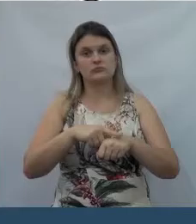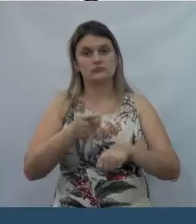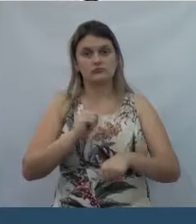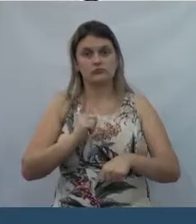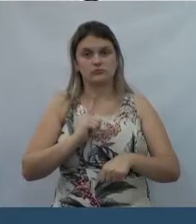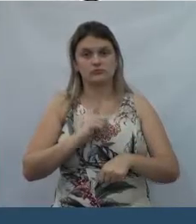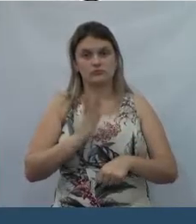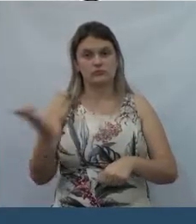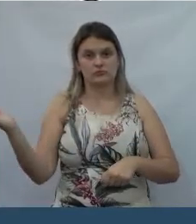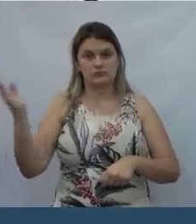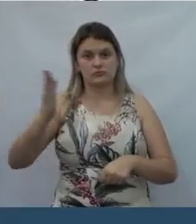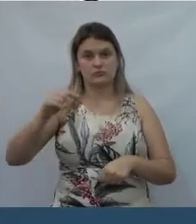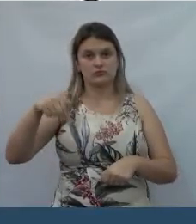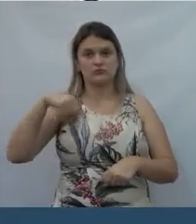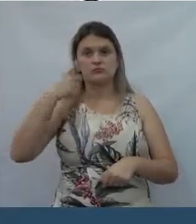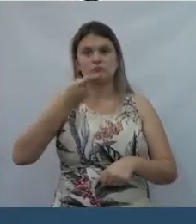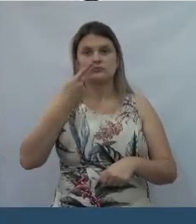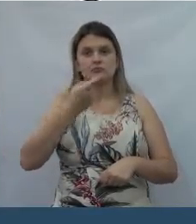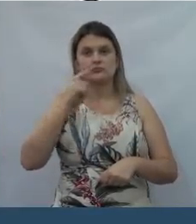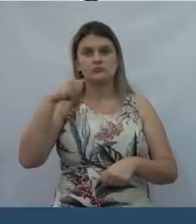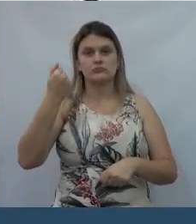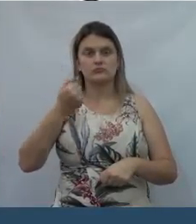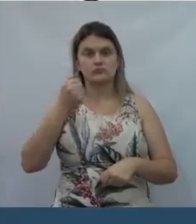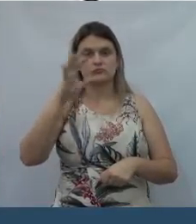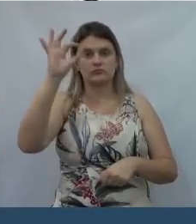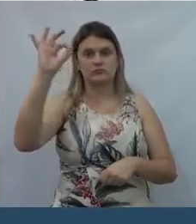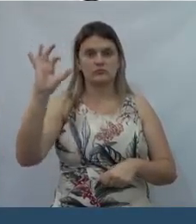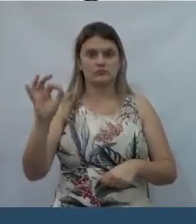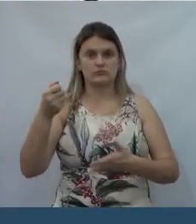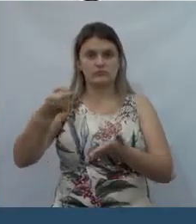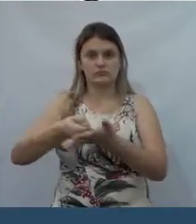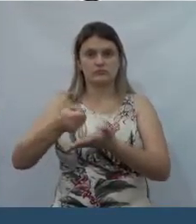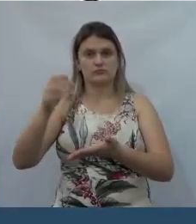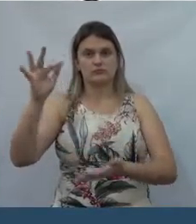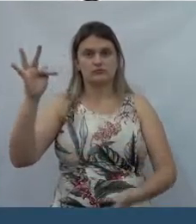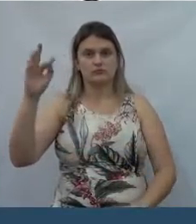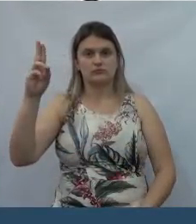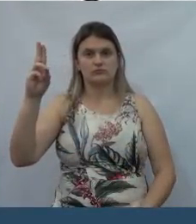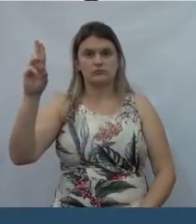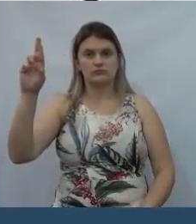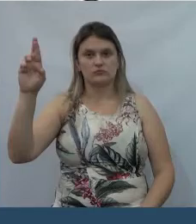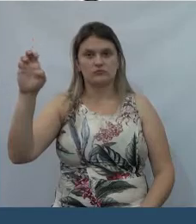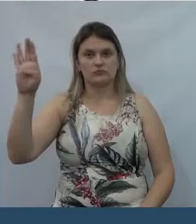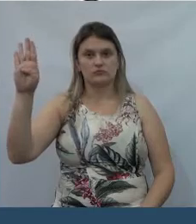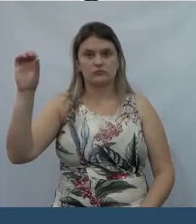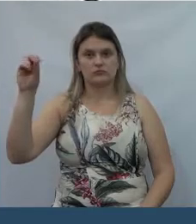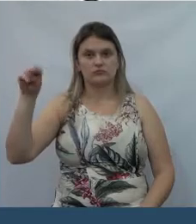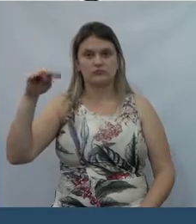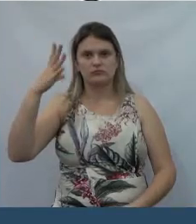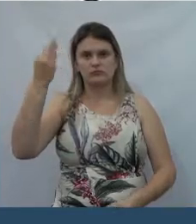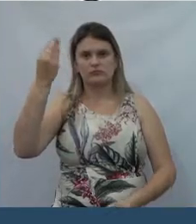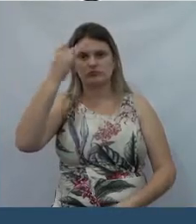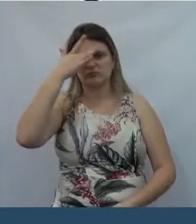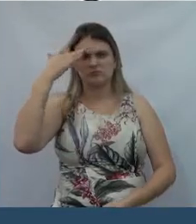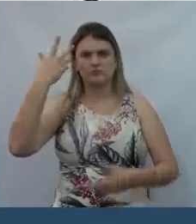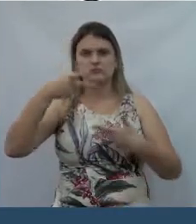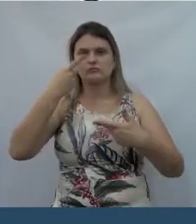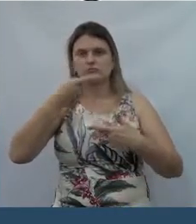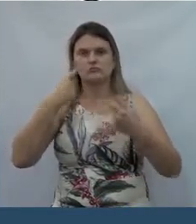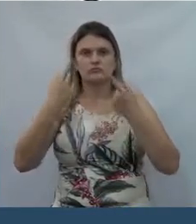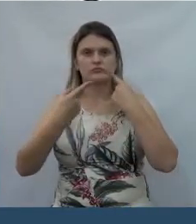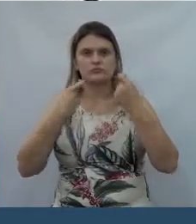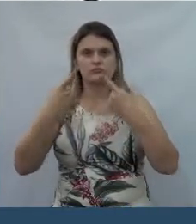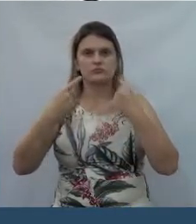aqui falando sobre a taxa, o FUNREBON, e algumas polêmicas que causaram, e aí os vereadores,